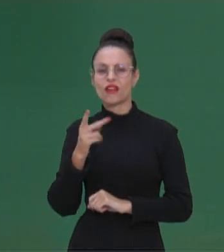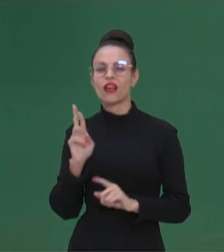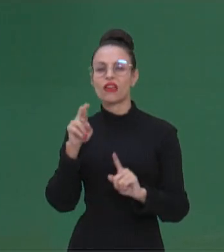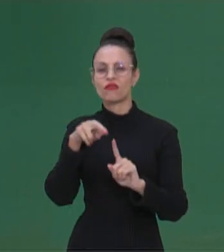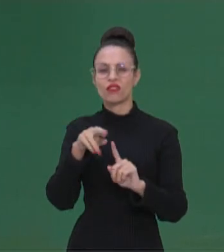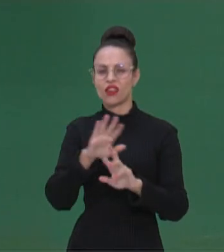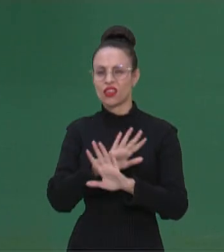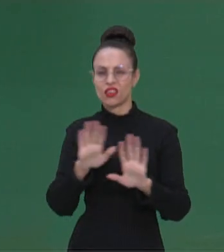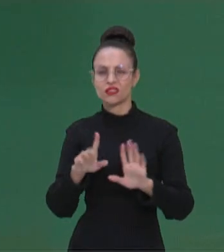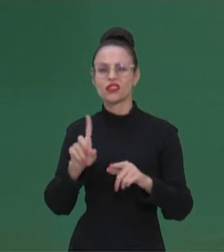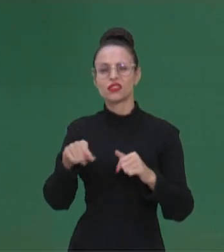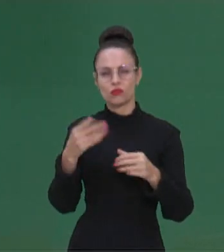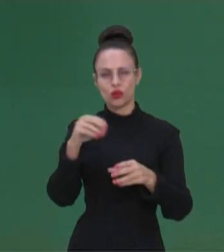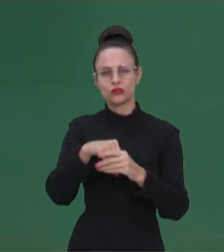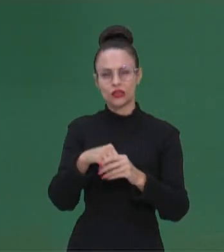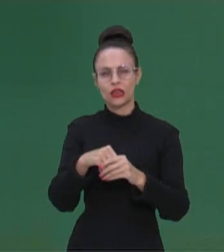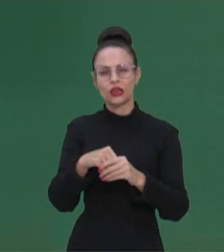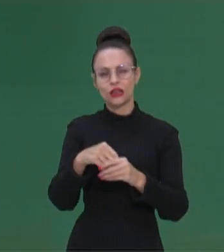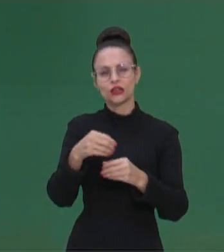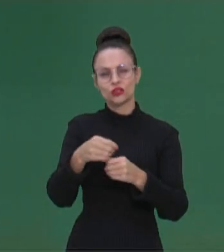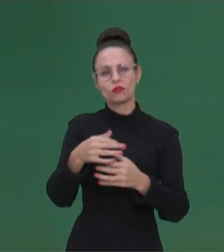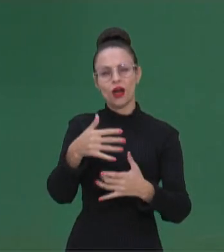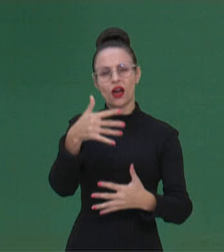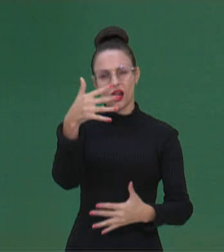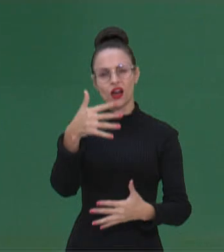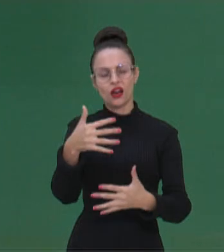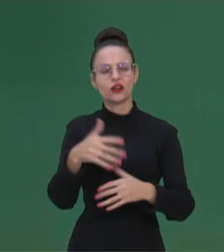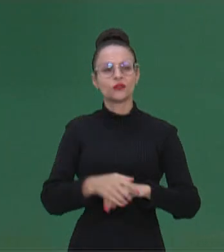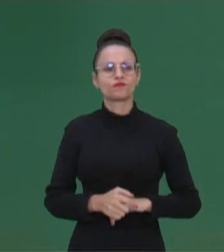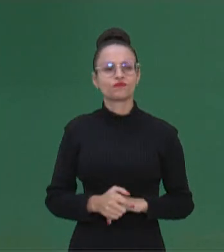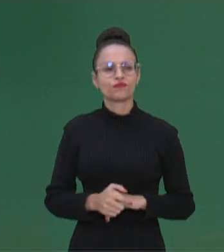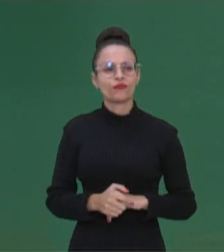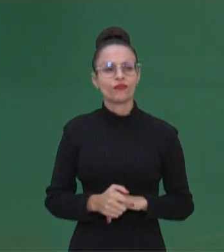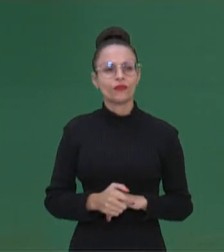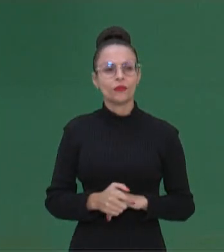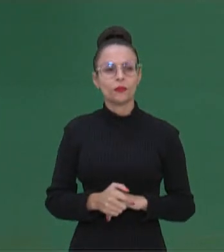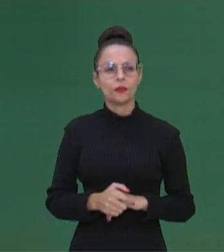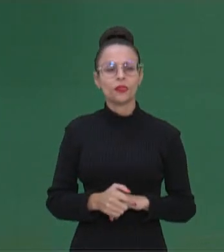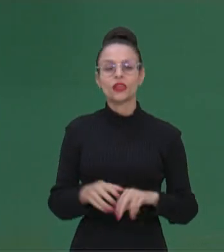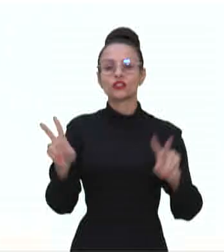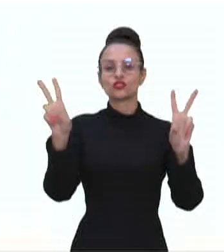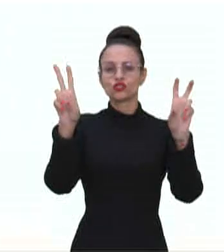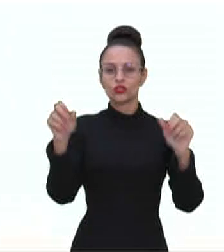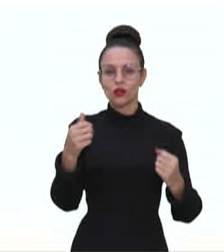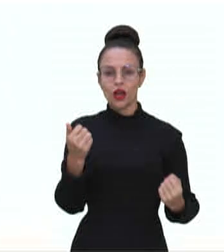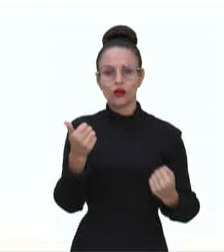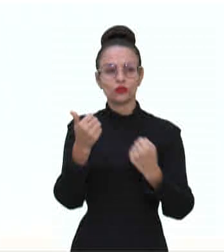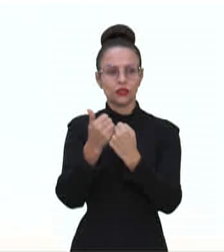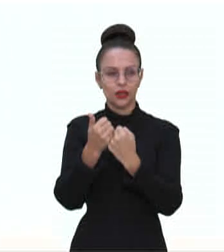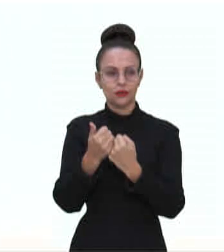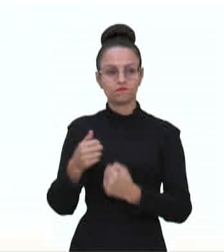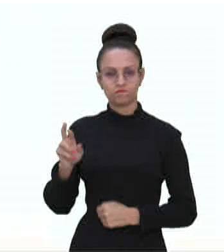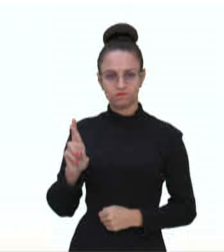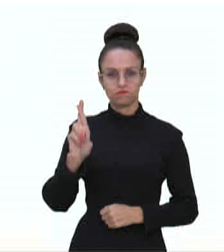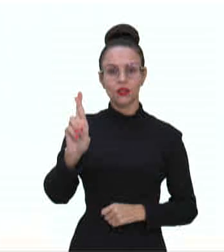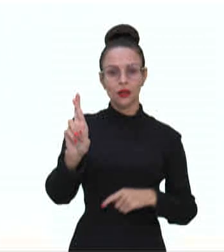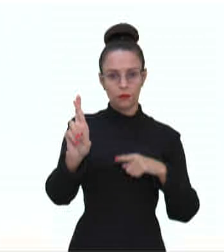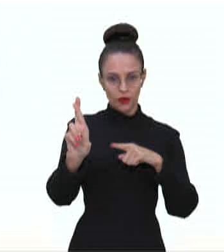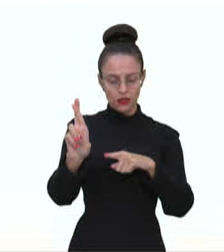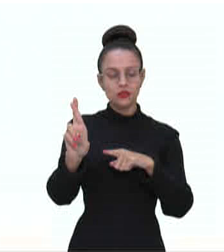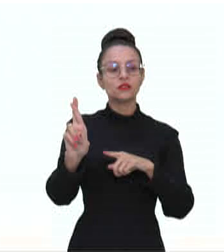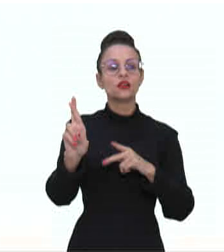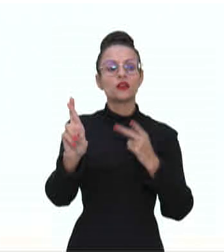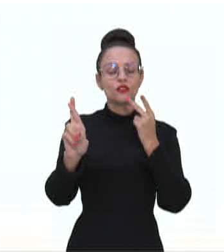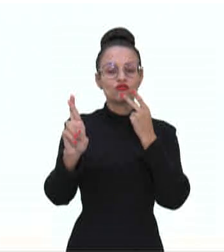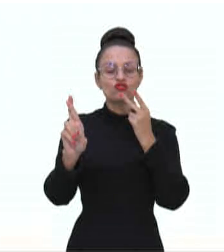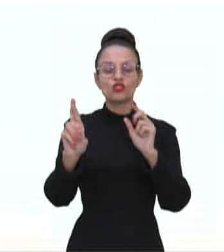depois referencia dentro no corpo do texto, certo? O título auxiliar, representante do governo belga, diz